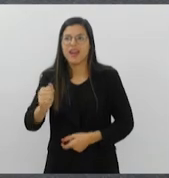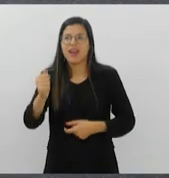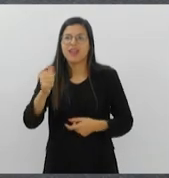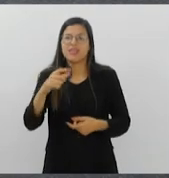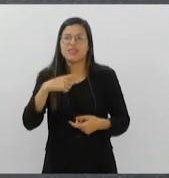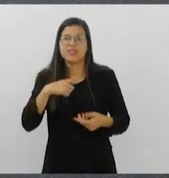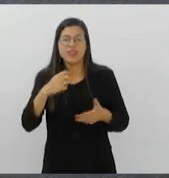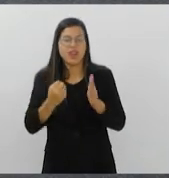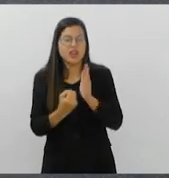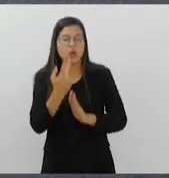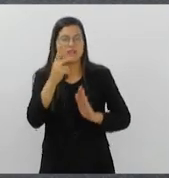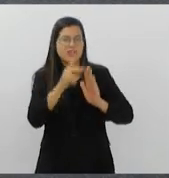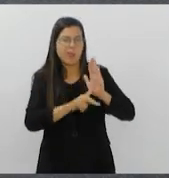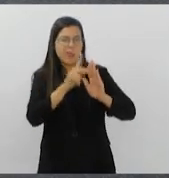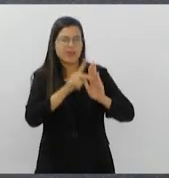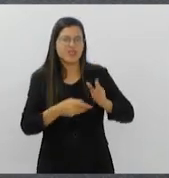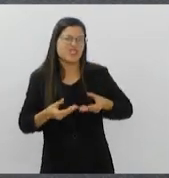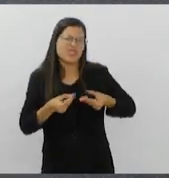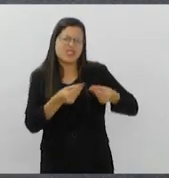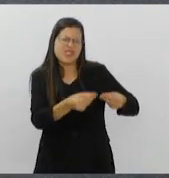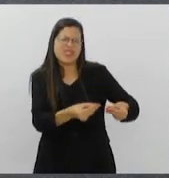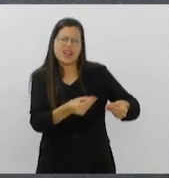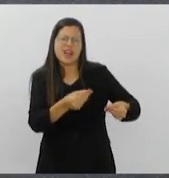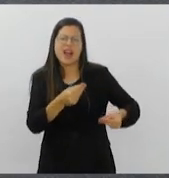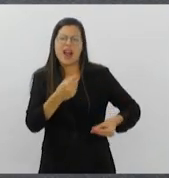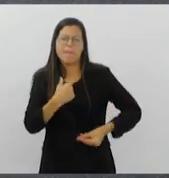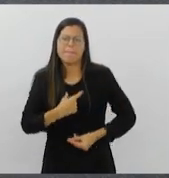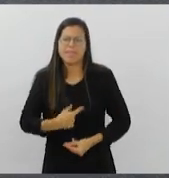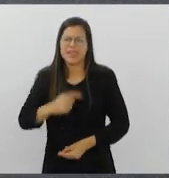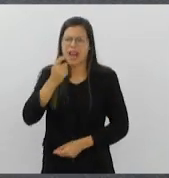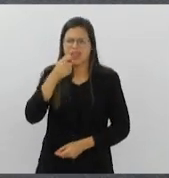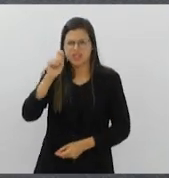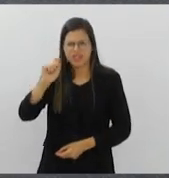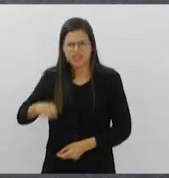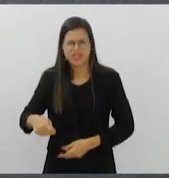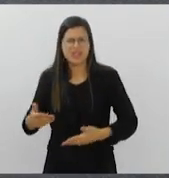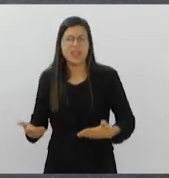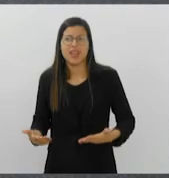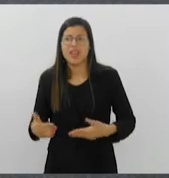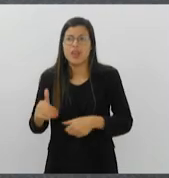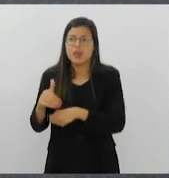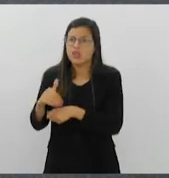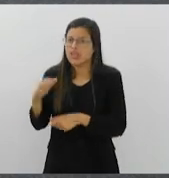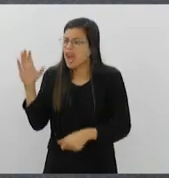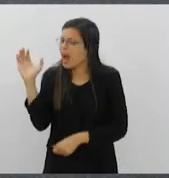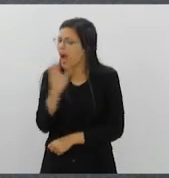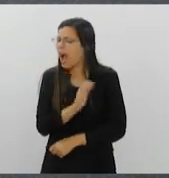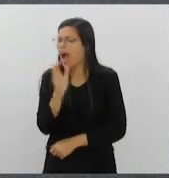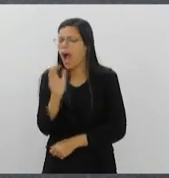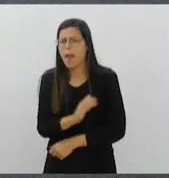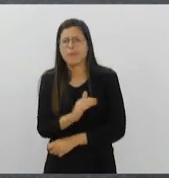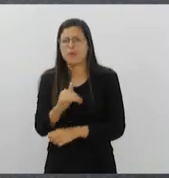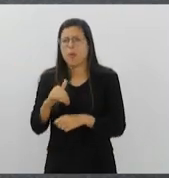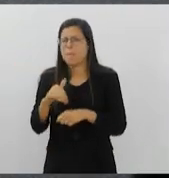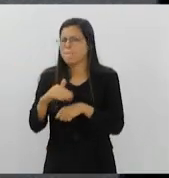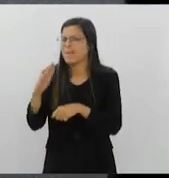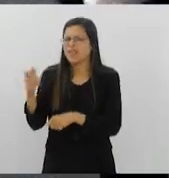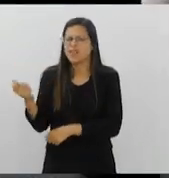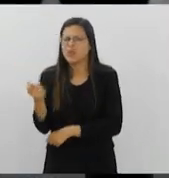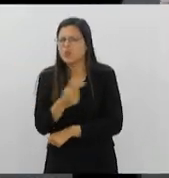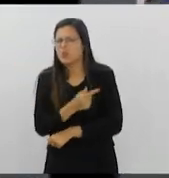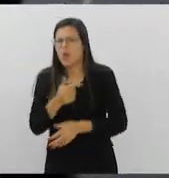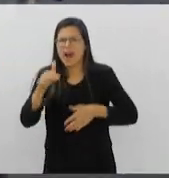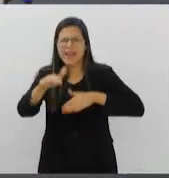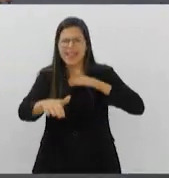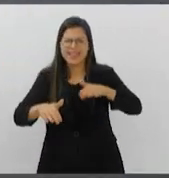Essa velocidade, ele se emocionou, Mink, ele foi mais rápido que os 100 metros rasos. Mais rápido, professor Josemar.